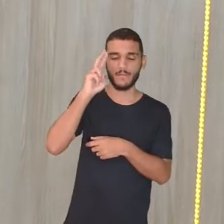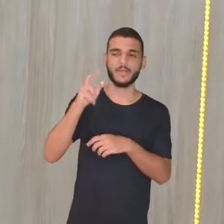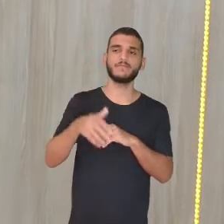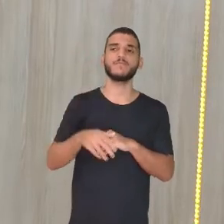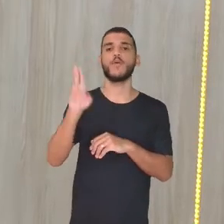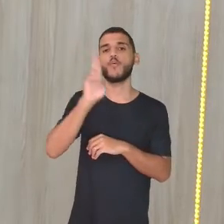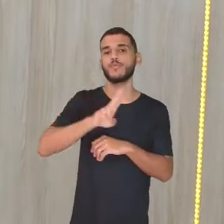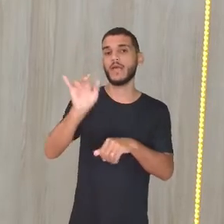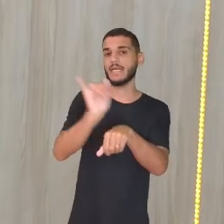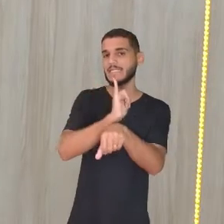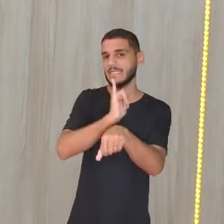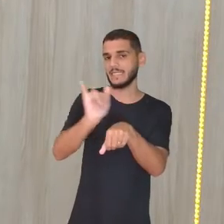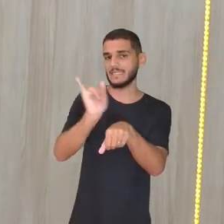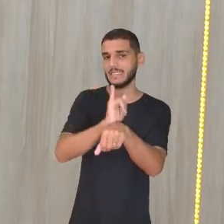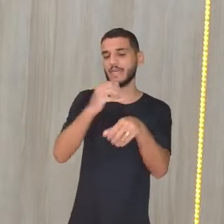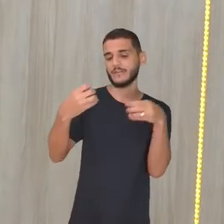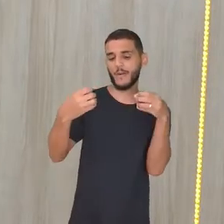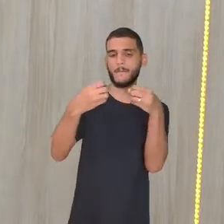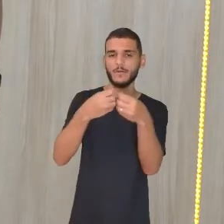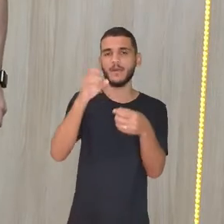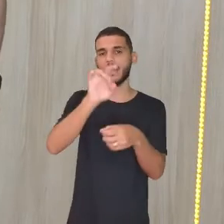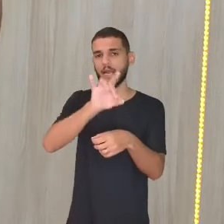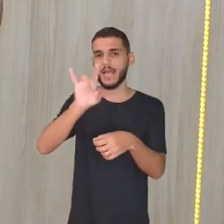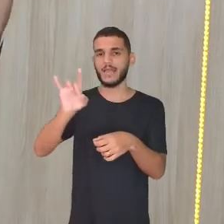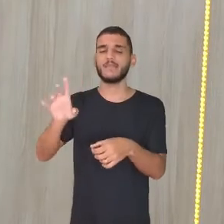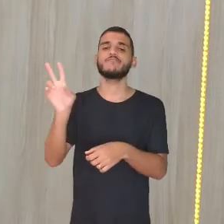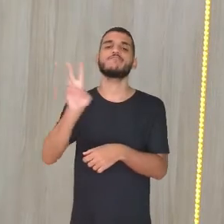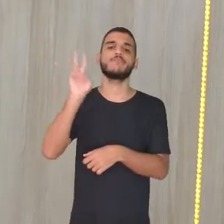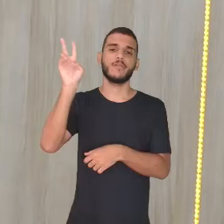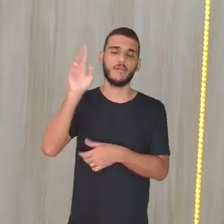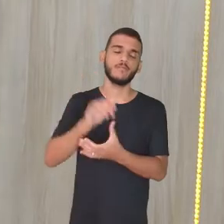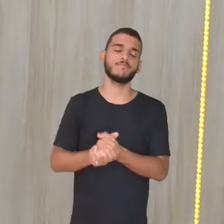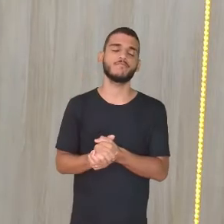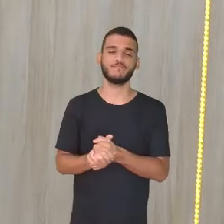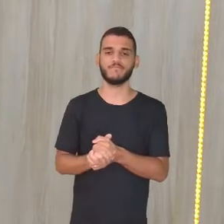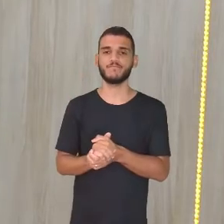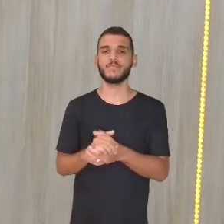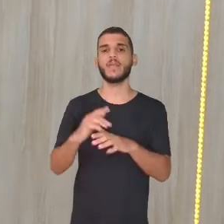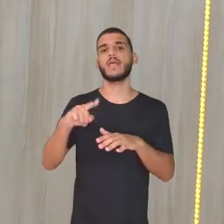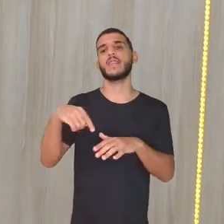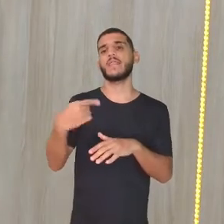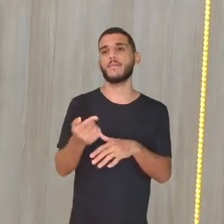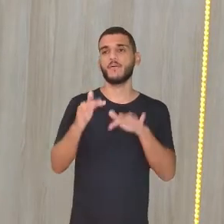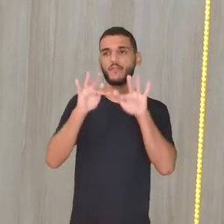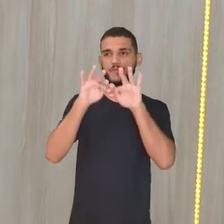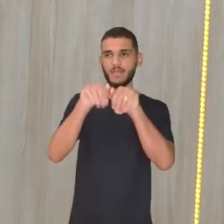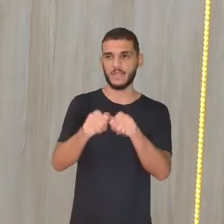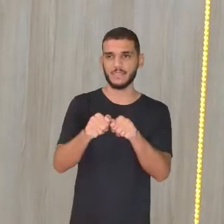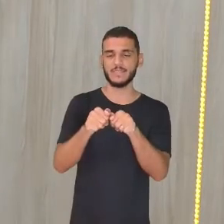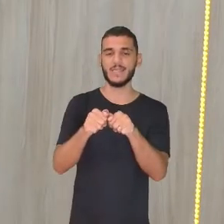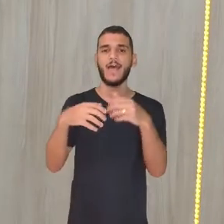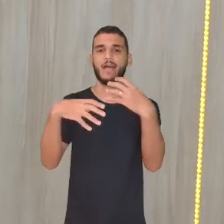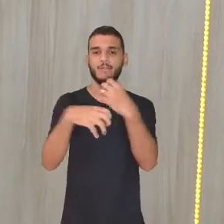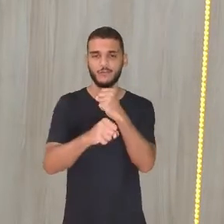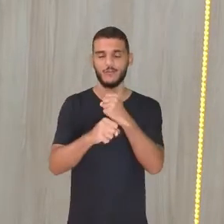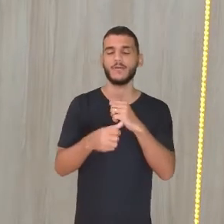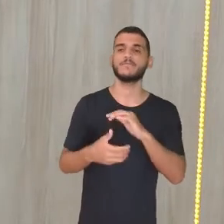isso para aproximar cada um desses valores e aí a gente efetua o quê? A soma. Então,